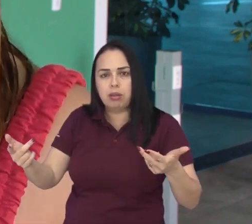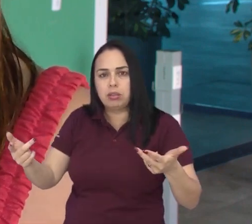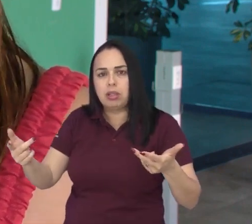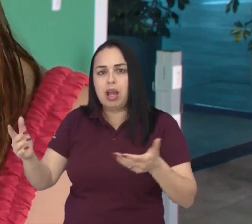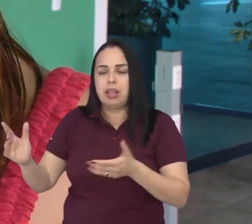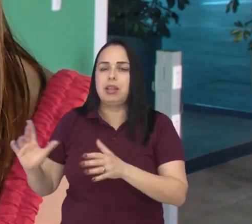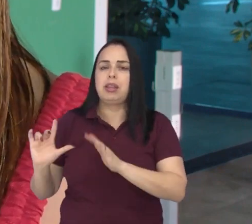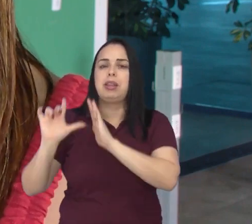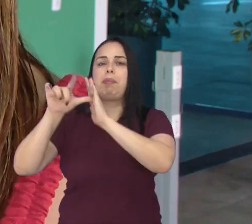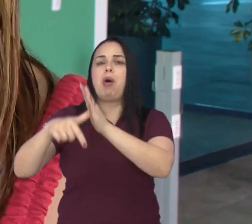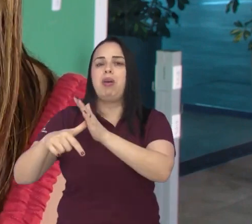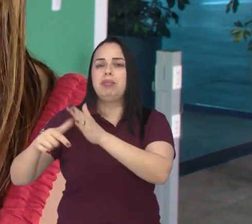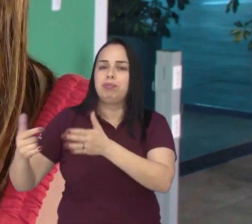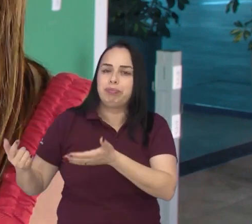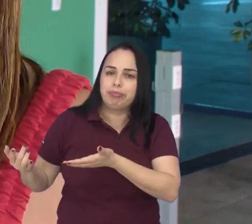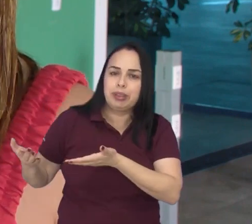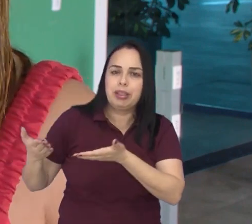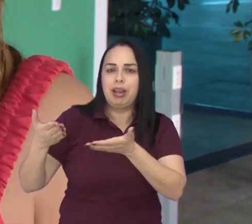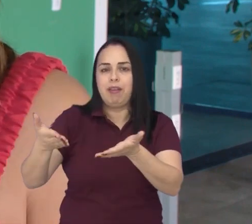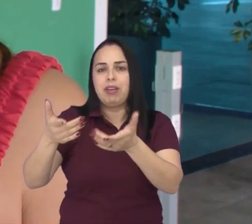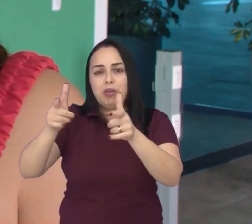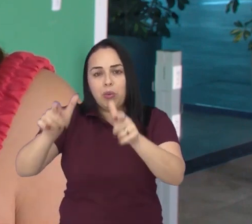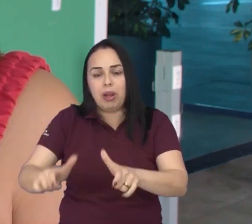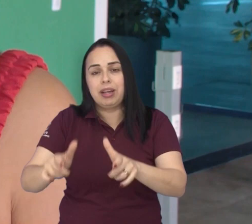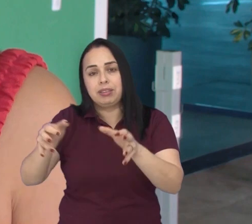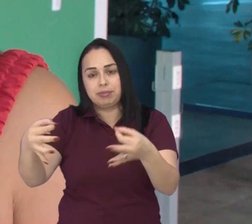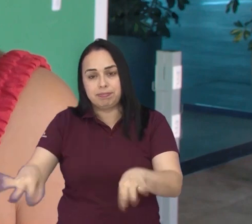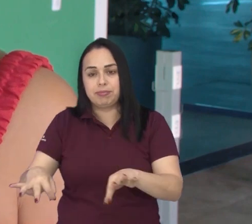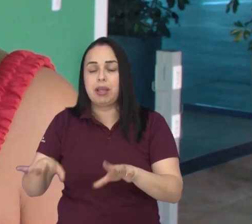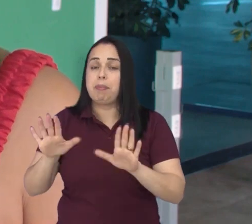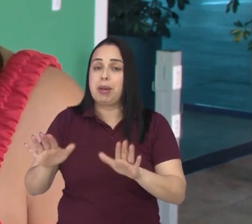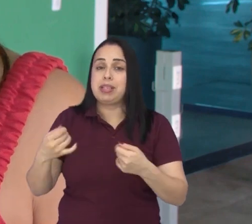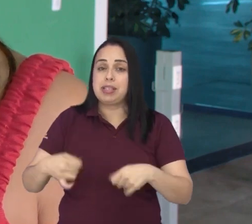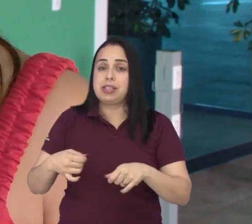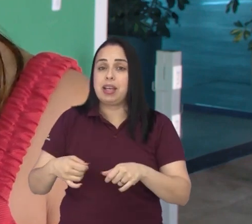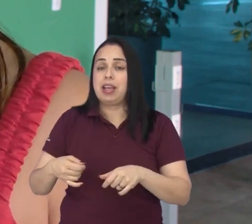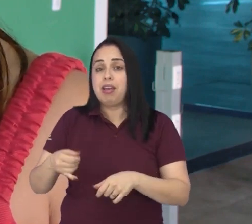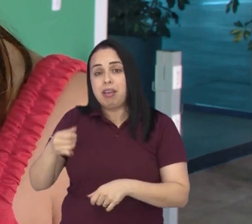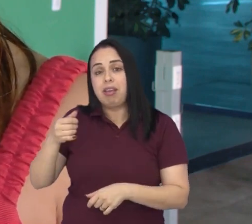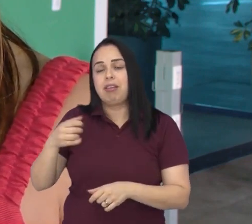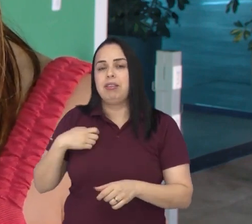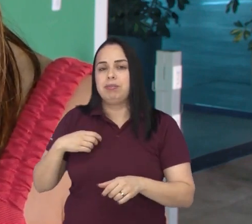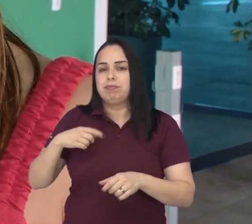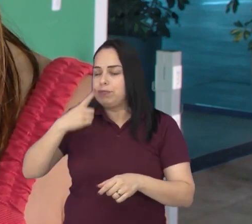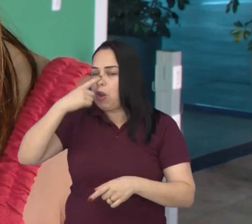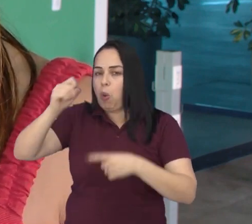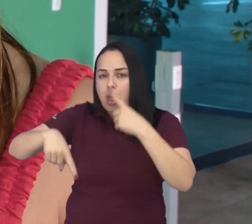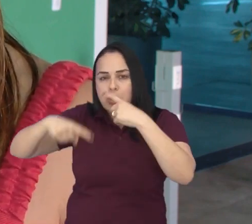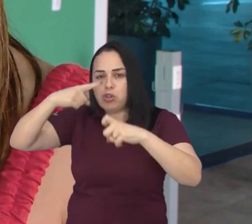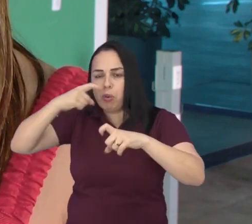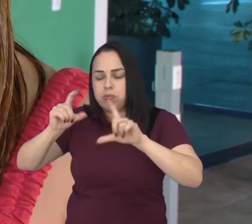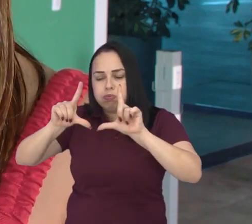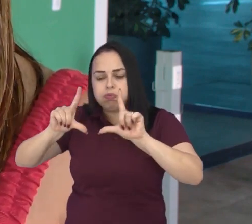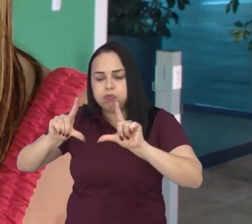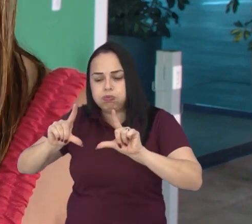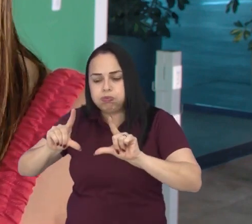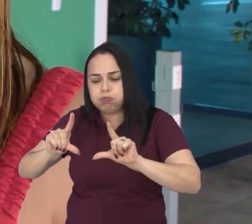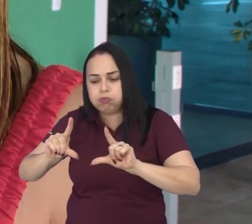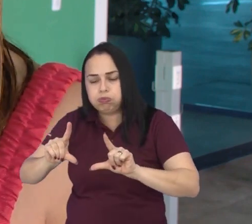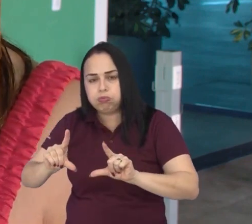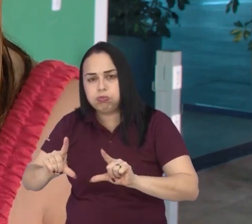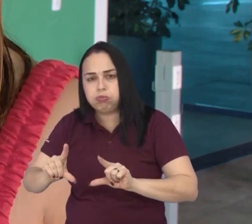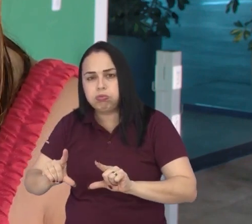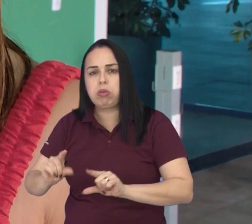tradicionalmente na coleta porta a porta. Então, este é um cuidado que eu acho que a gente precisa ter para comunicar ao agente gerador de que